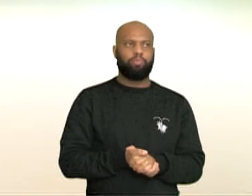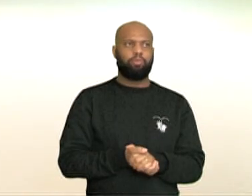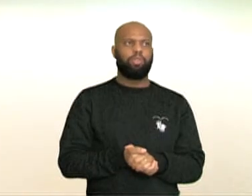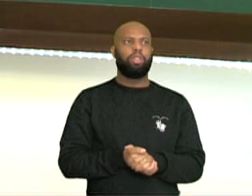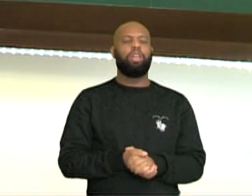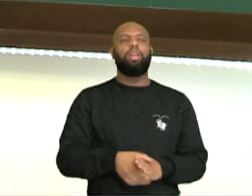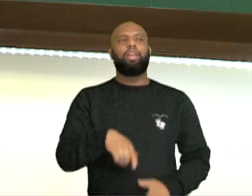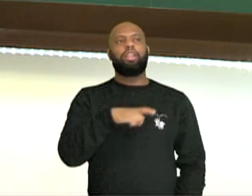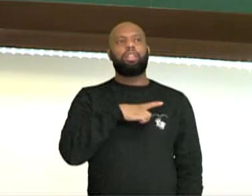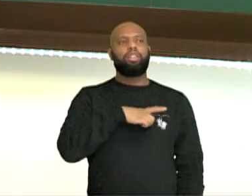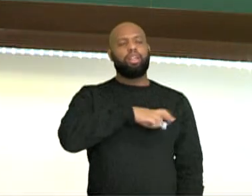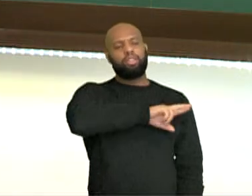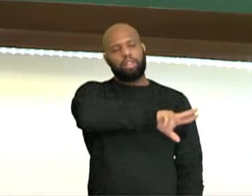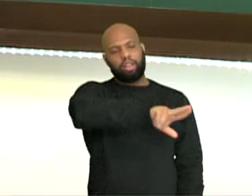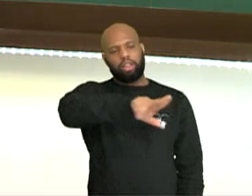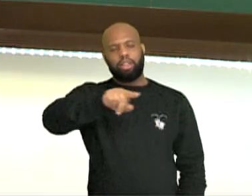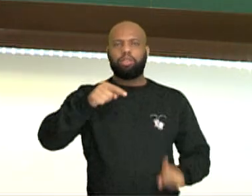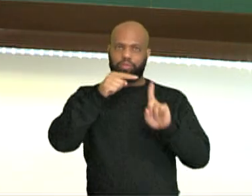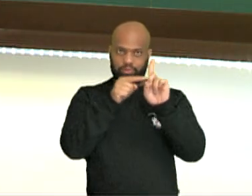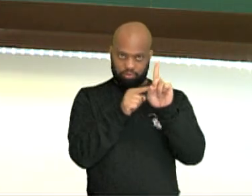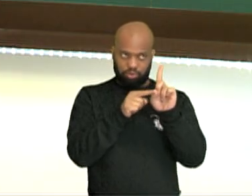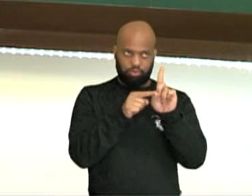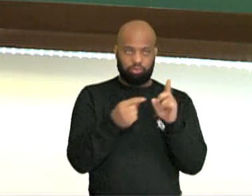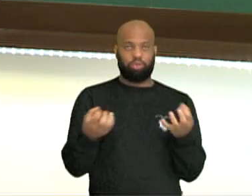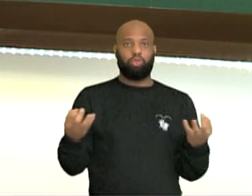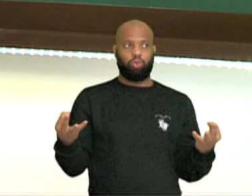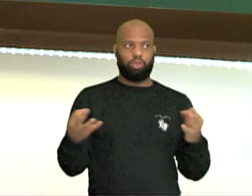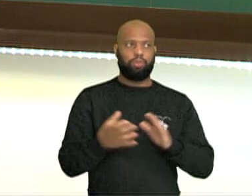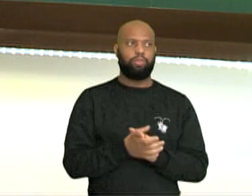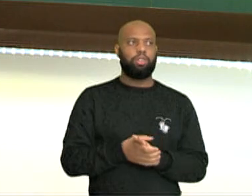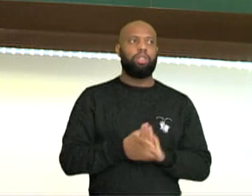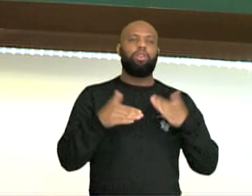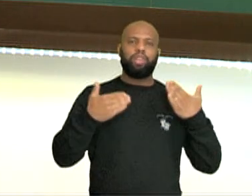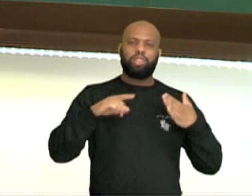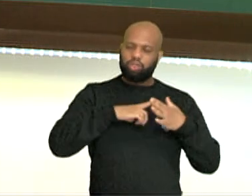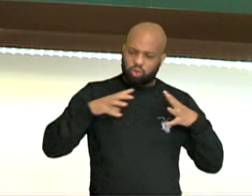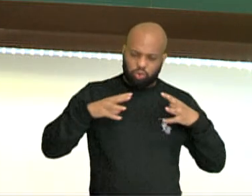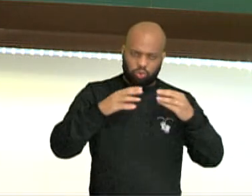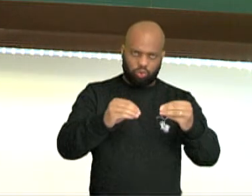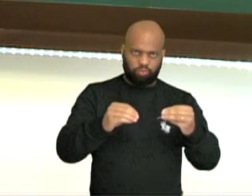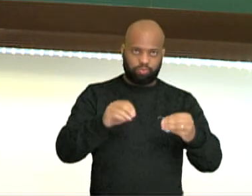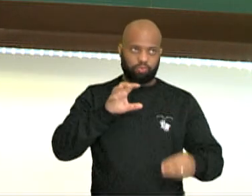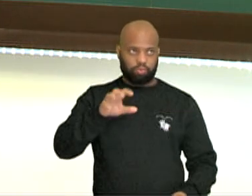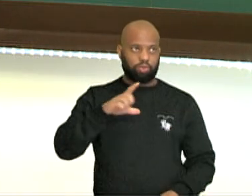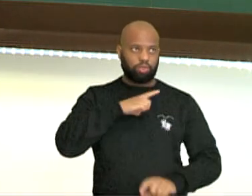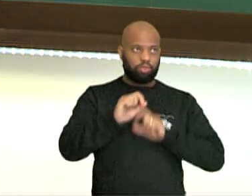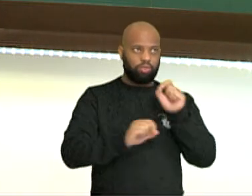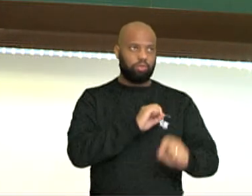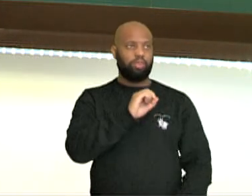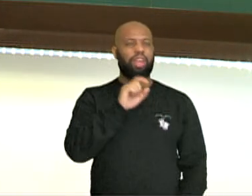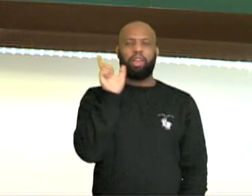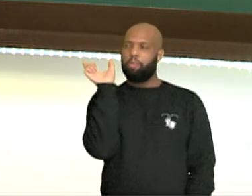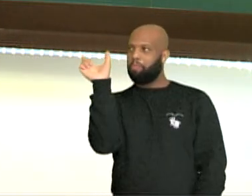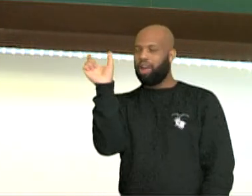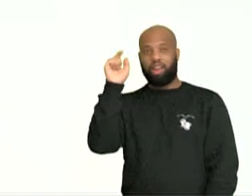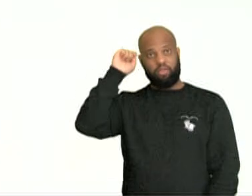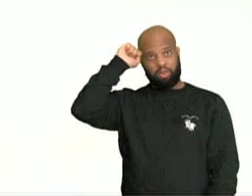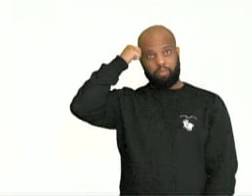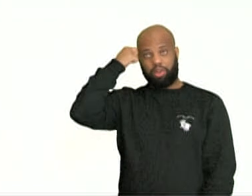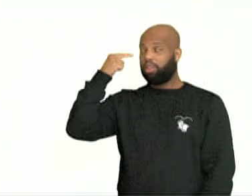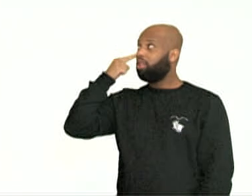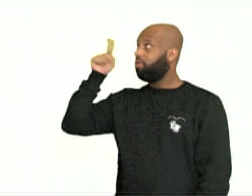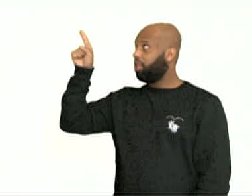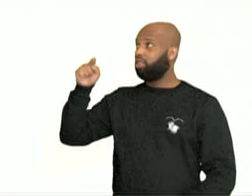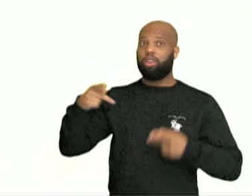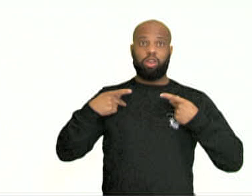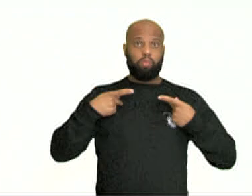Nós temos diferentes modalidades de yoga. Dentre todas as modalidades, o Hatha Yoga é o que trabalha com